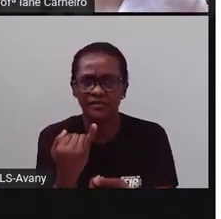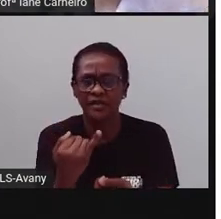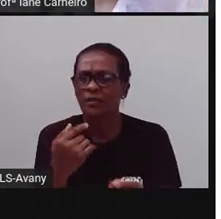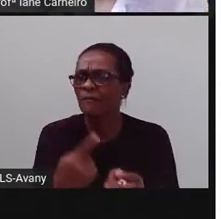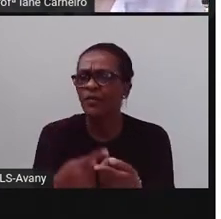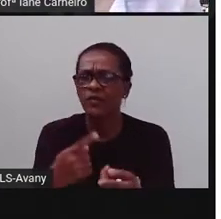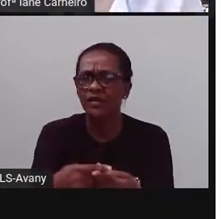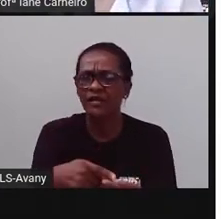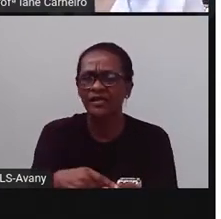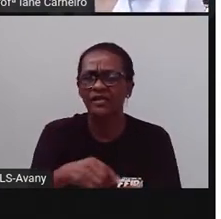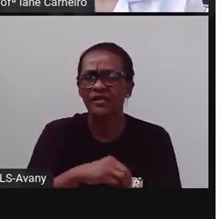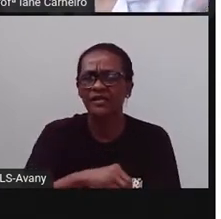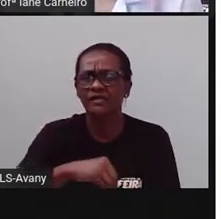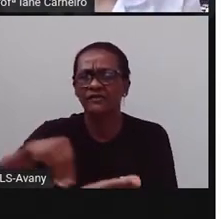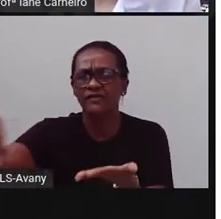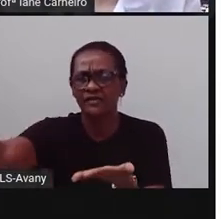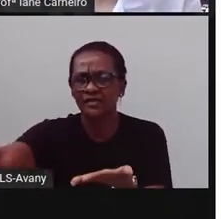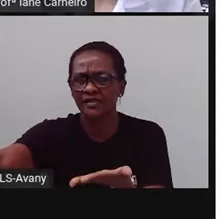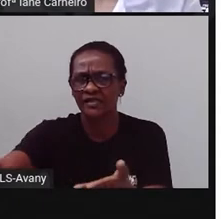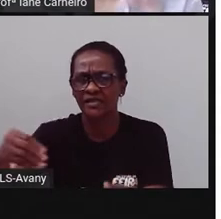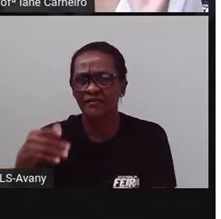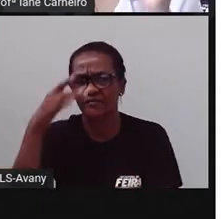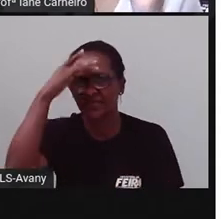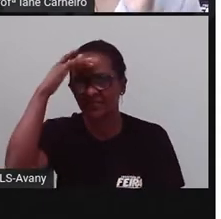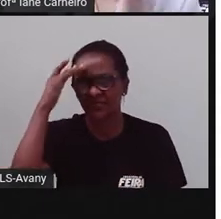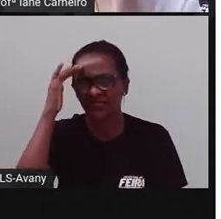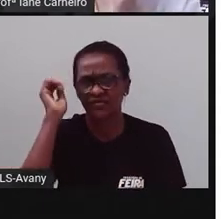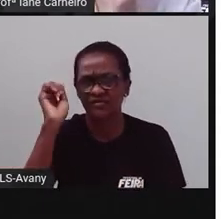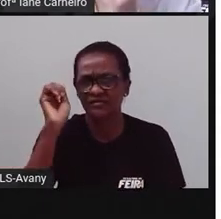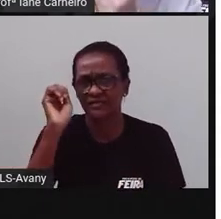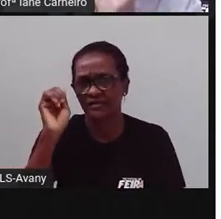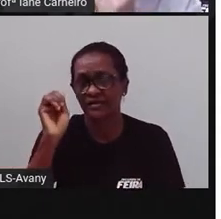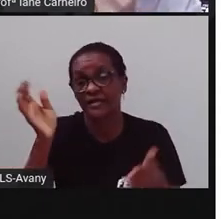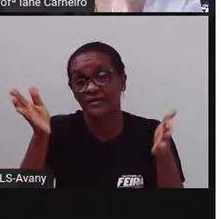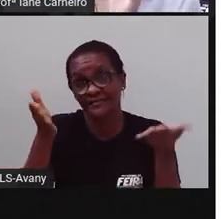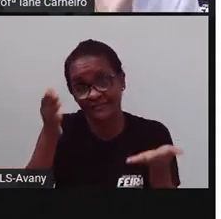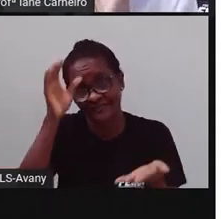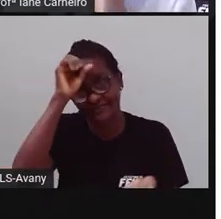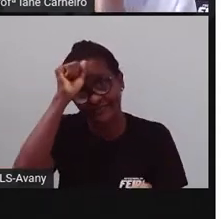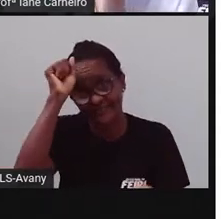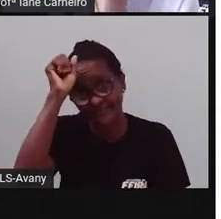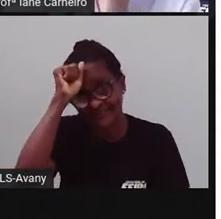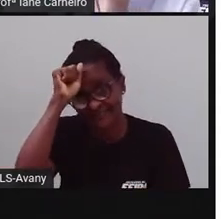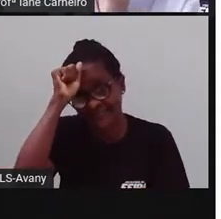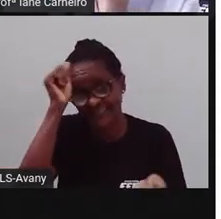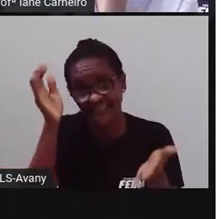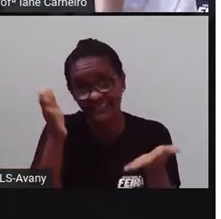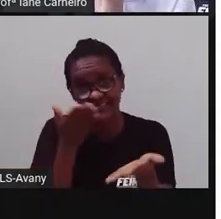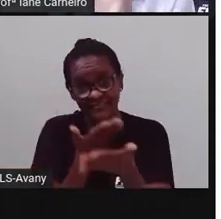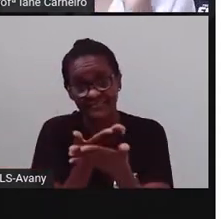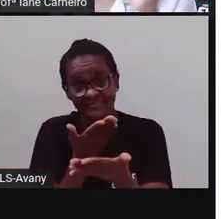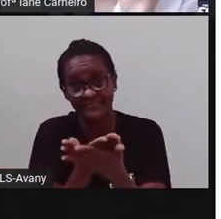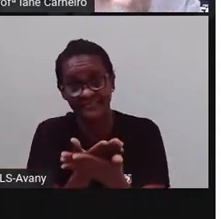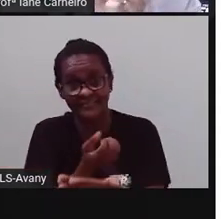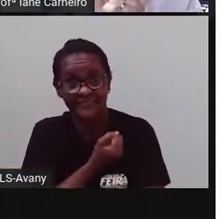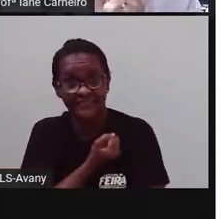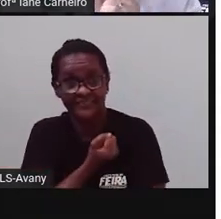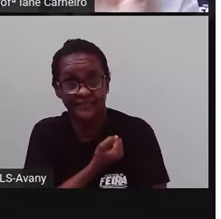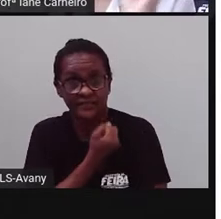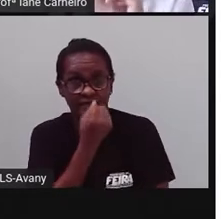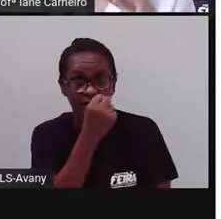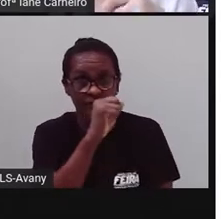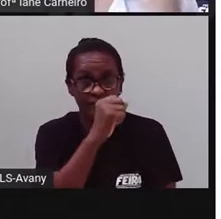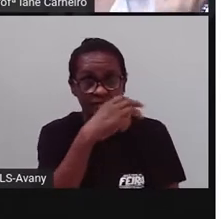enviam convites para as outras pessoas né você vai descobrir isso já já a nossa aula de hoje é aula de número